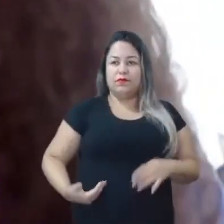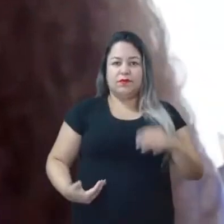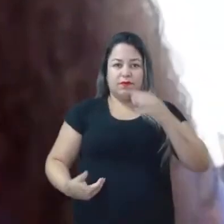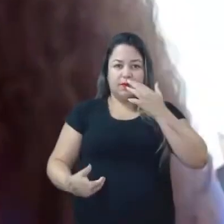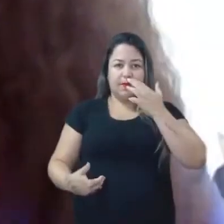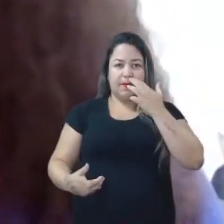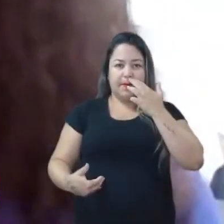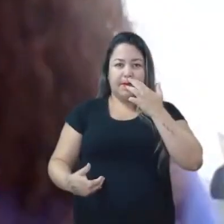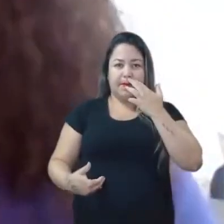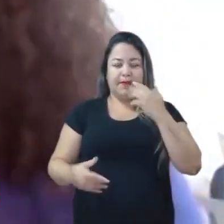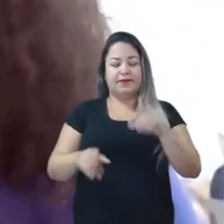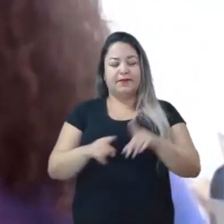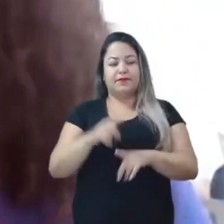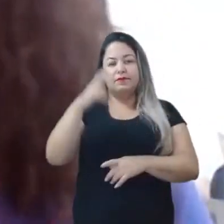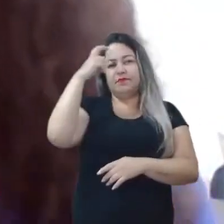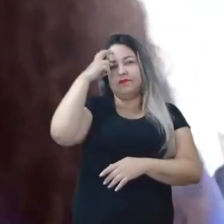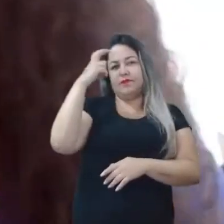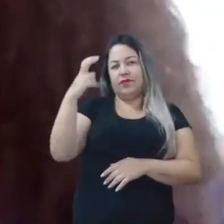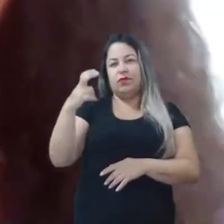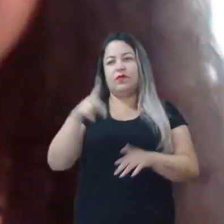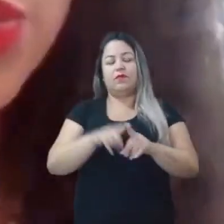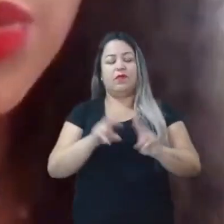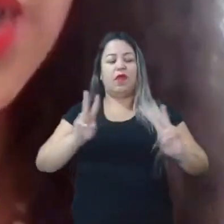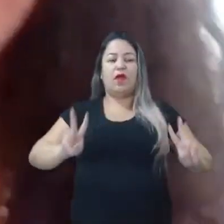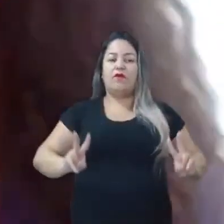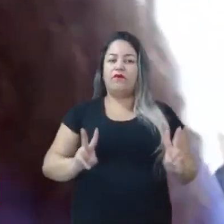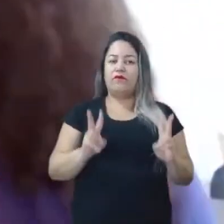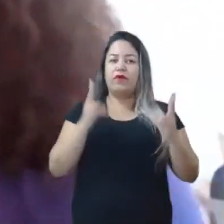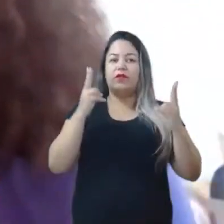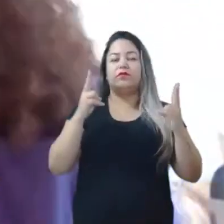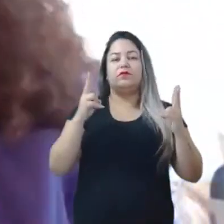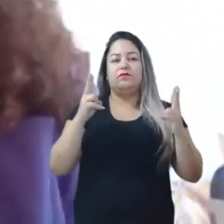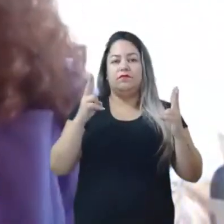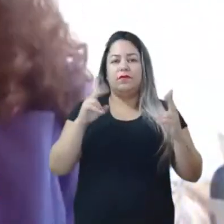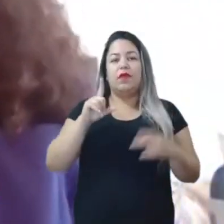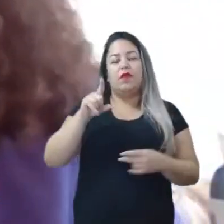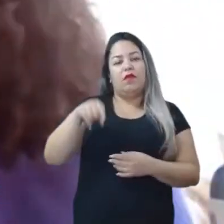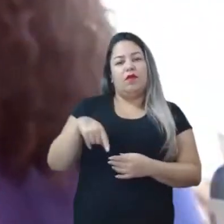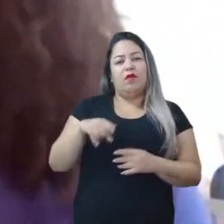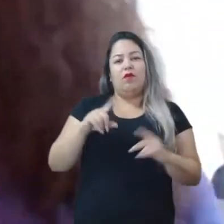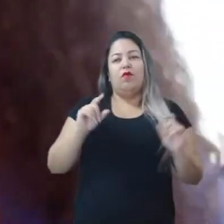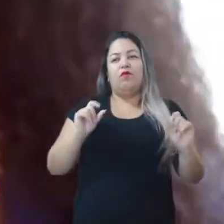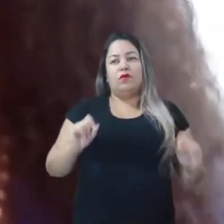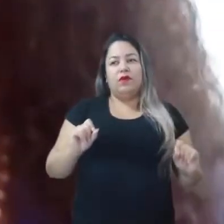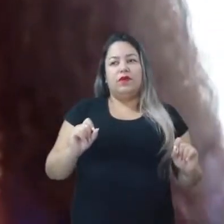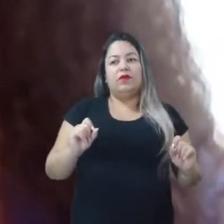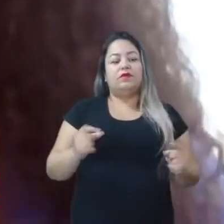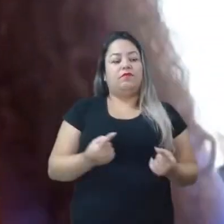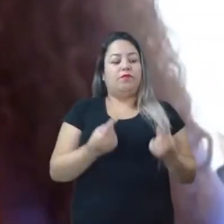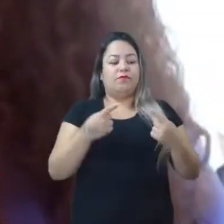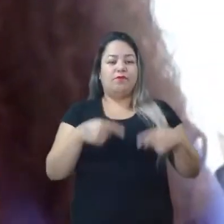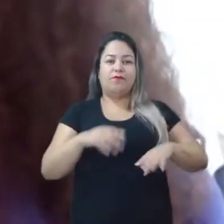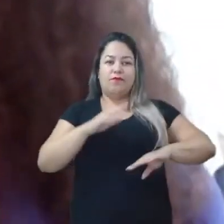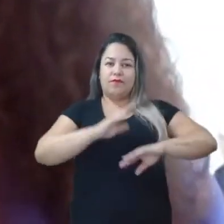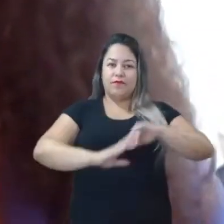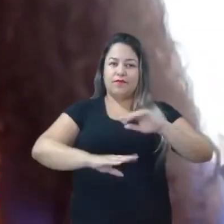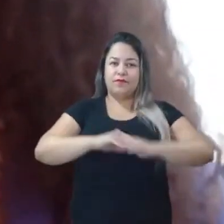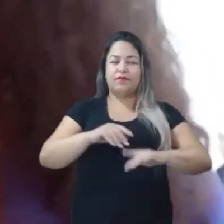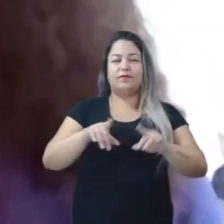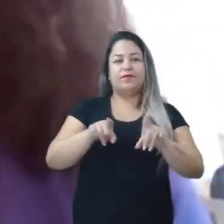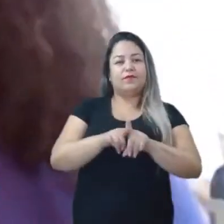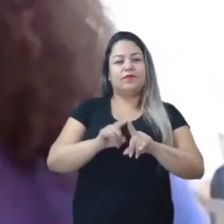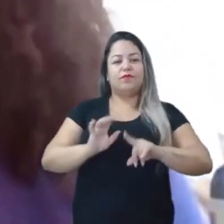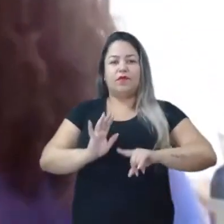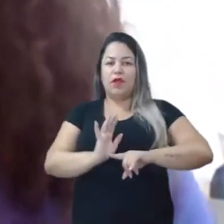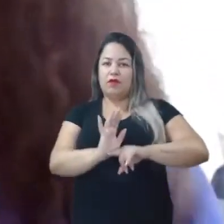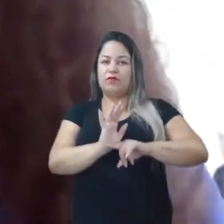respeito à questão da cultura, né, a valorização da cultura, são as políticas e ações afirmativas que